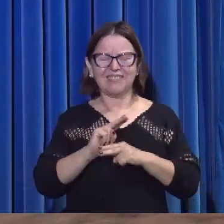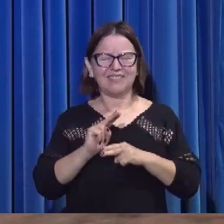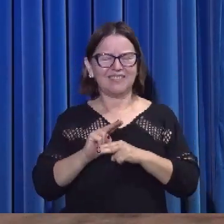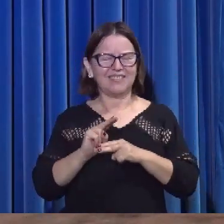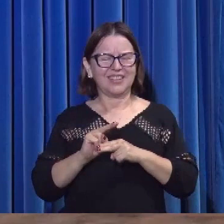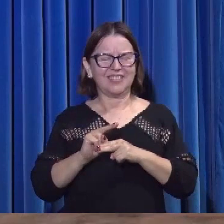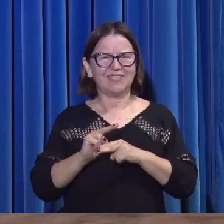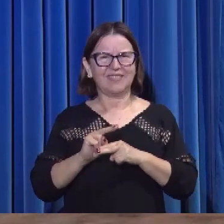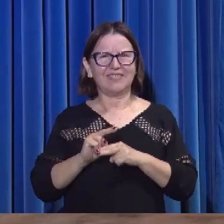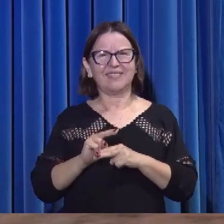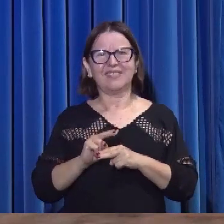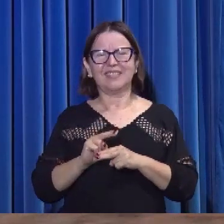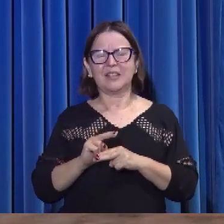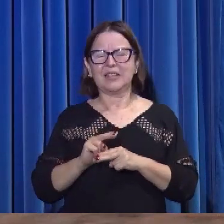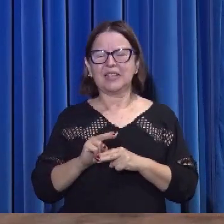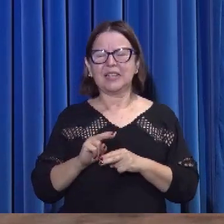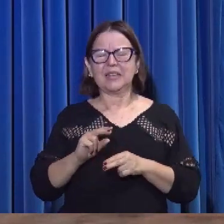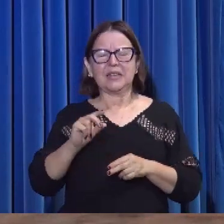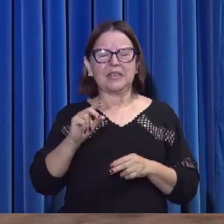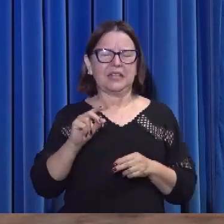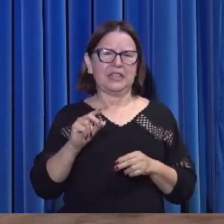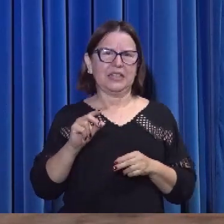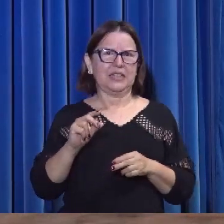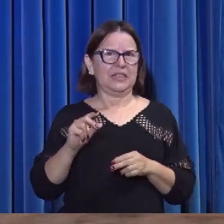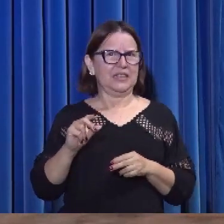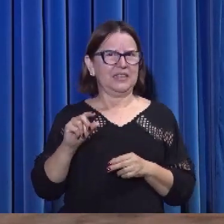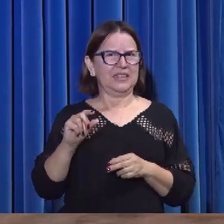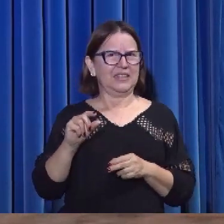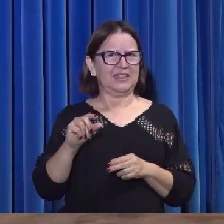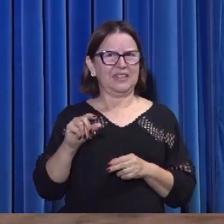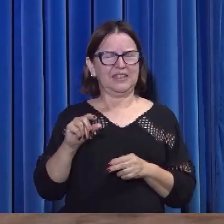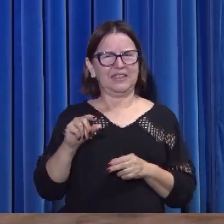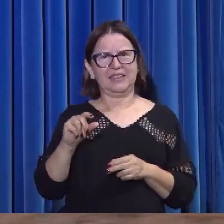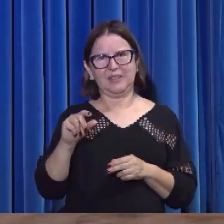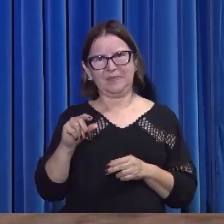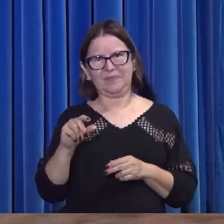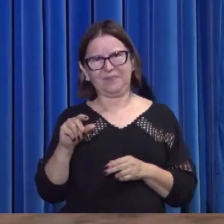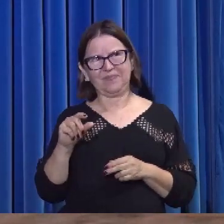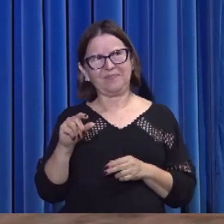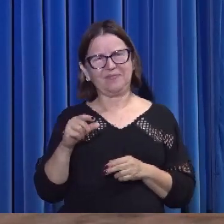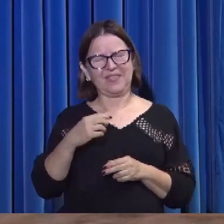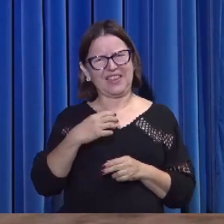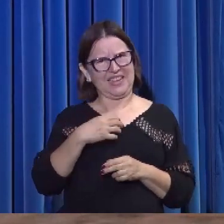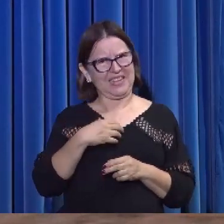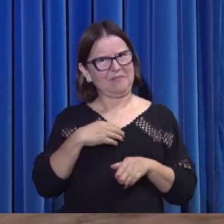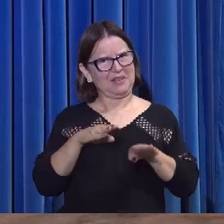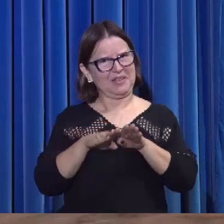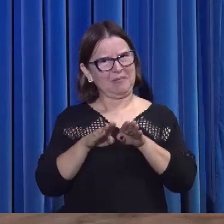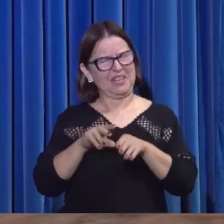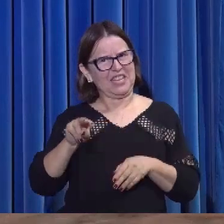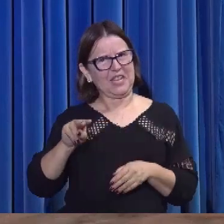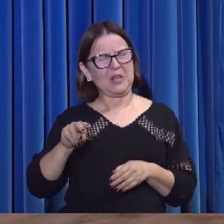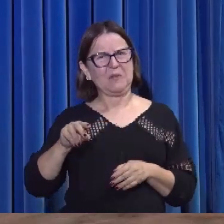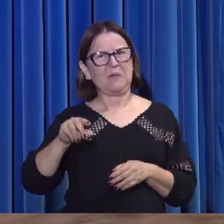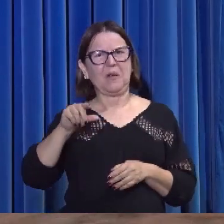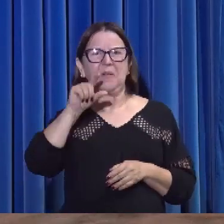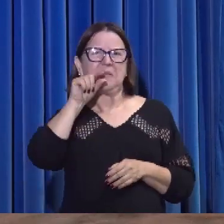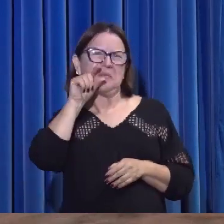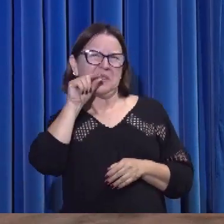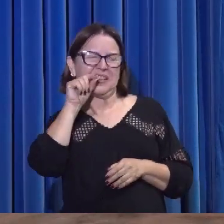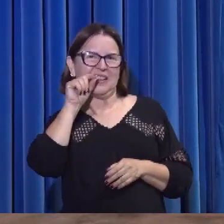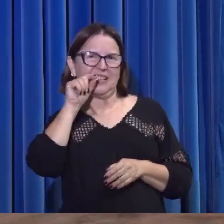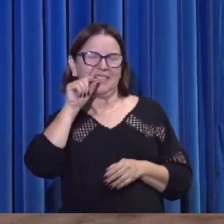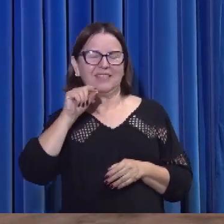insignificantes criaturas, como os pardais. Jesus vai dizer isso em Mateus 10, 29. Não